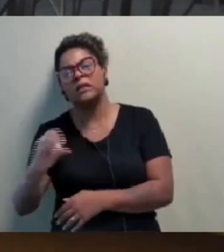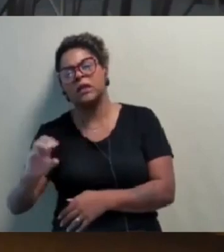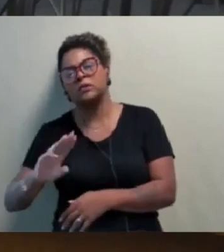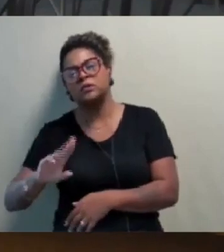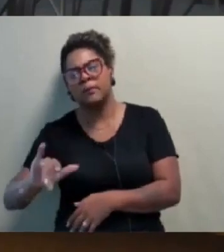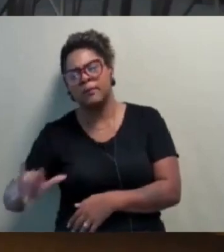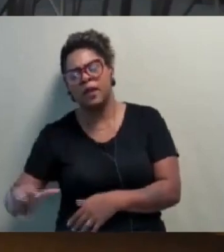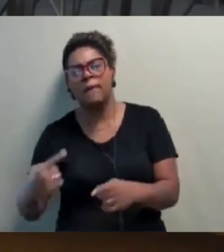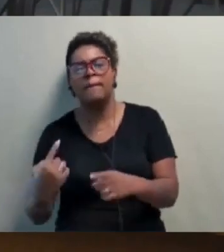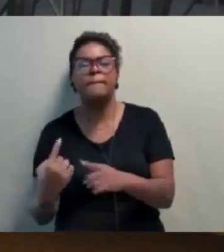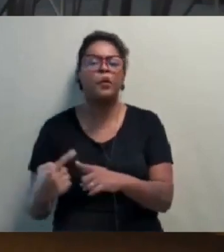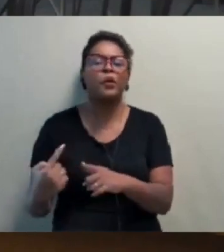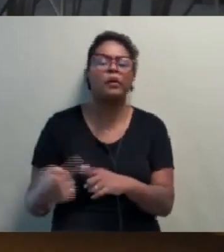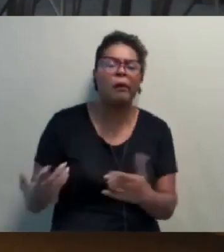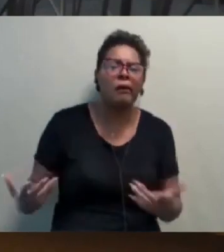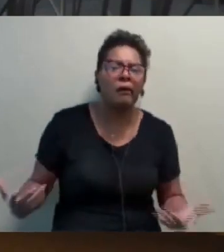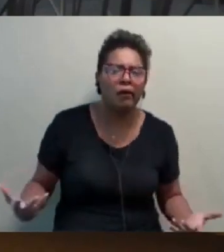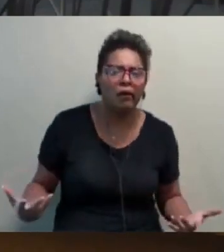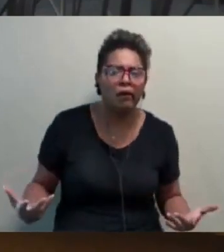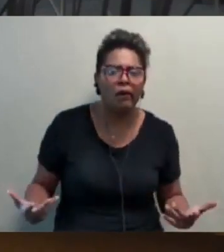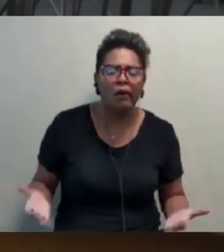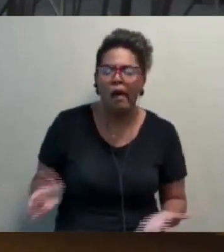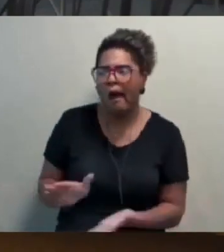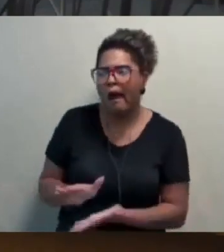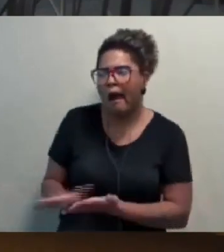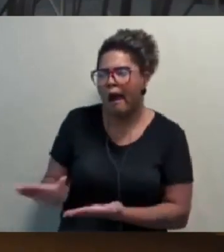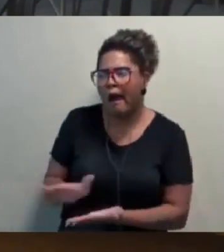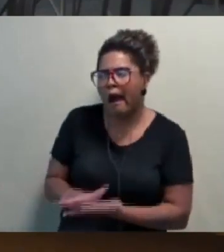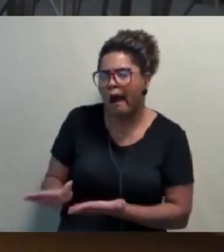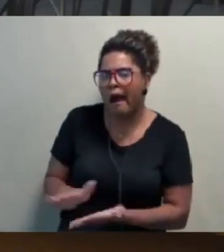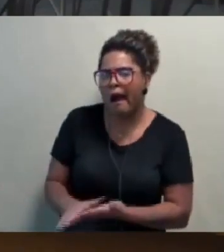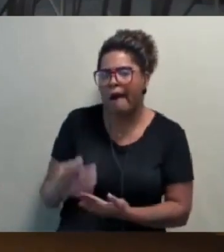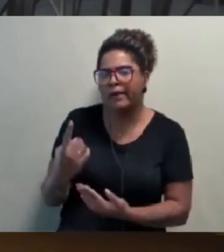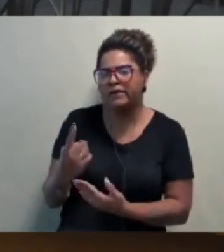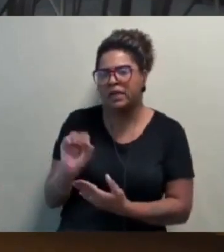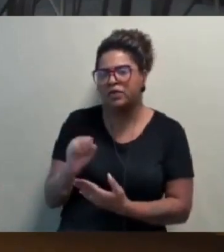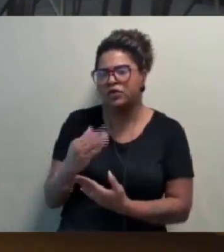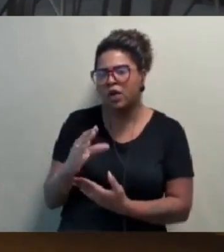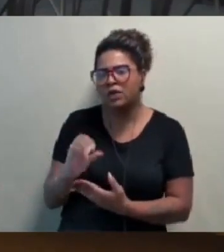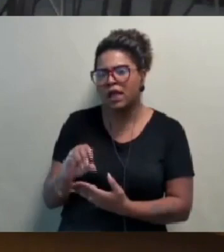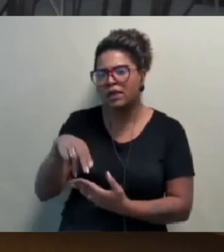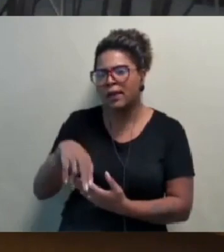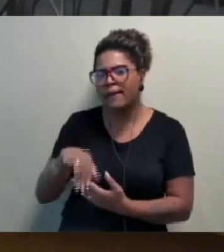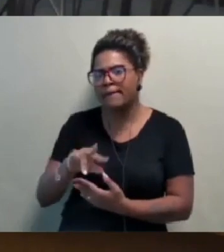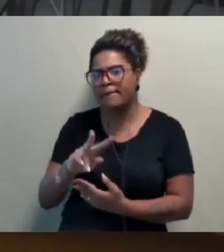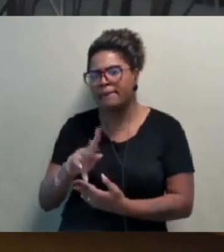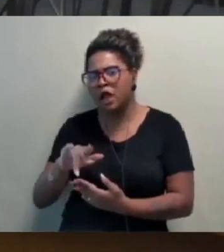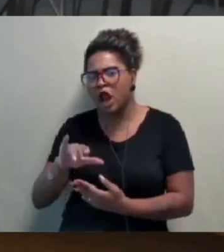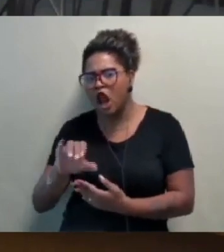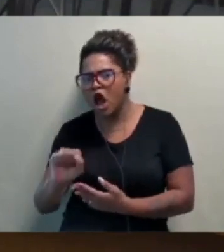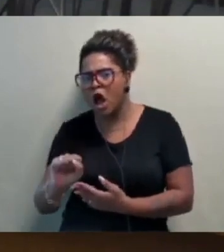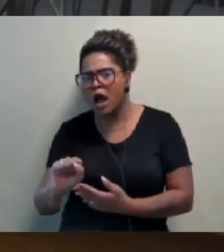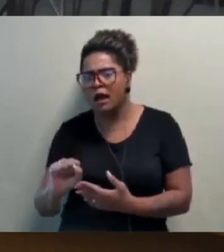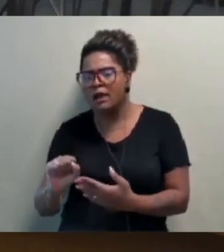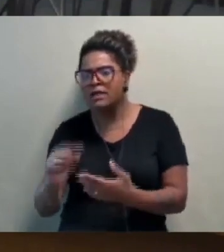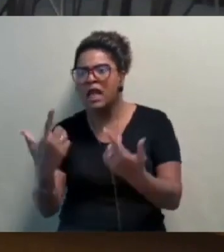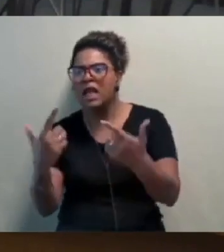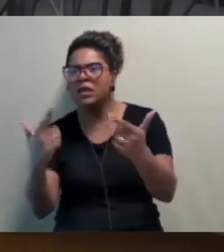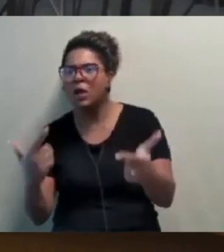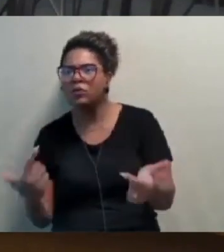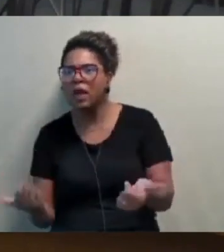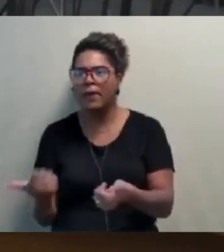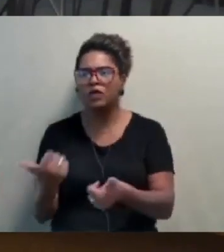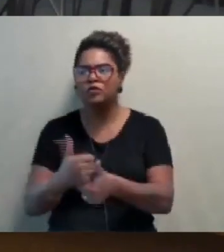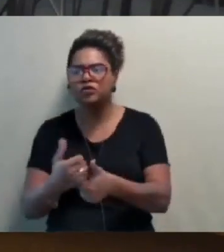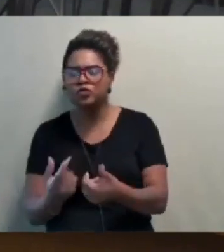Porque gastaram 180 milhões e não tem de onde tirar. Vai tirar de quem? Do cara